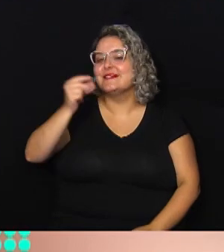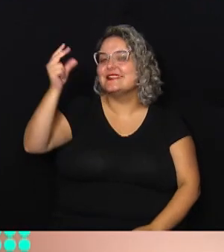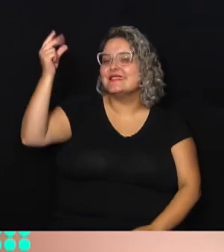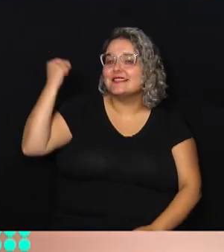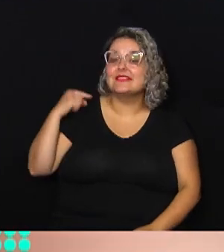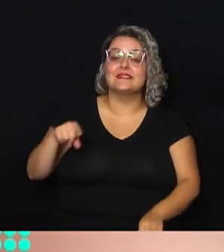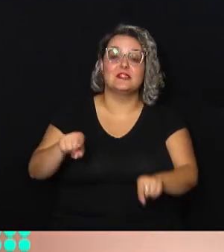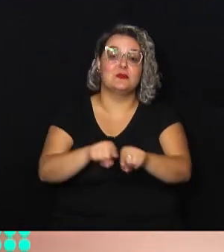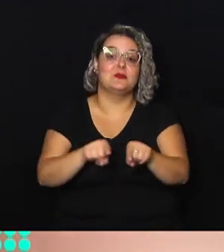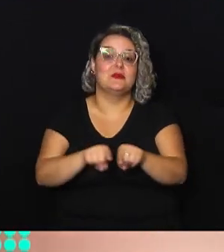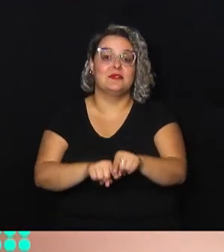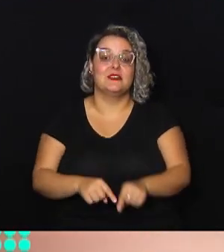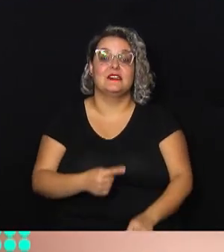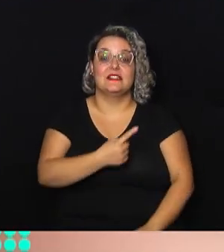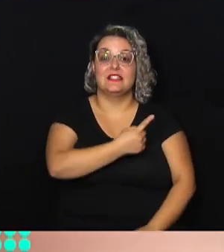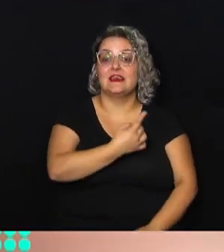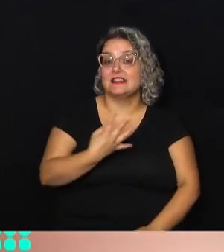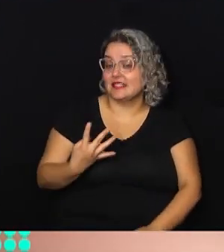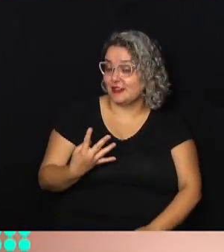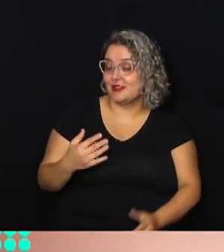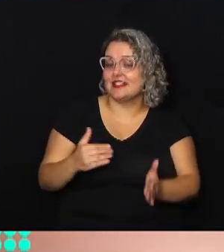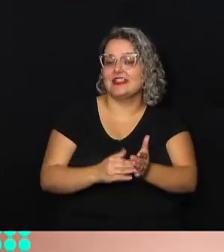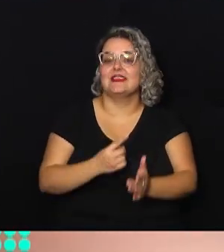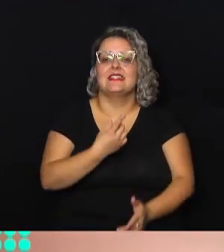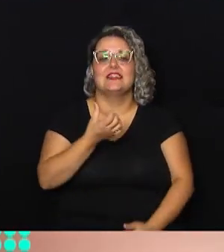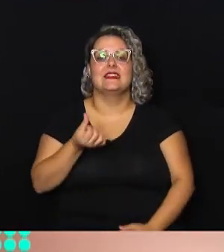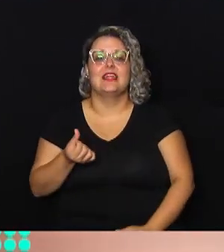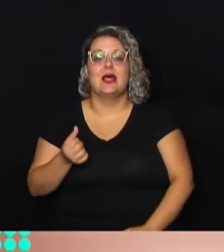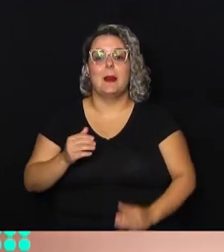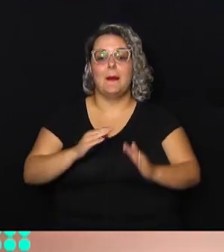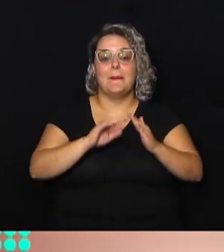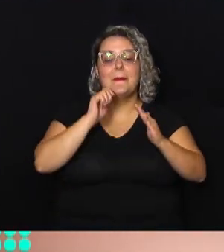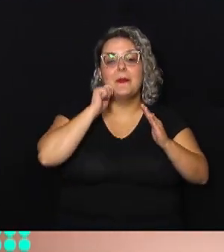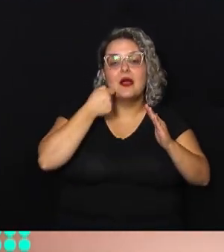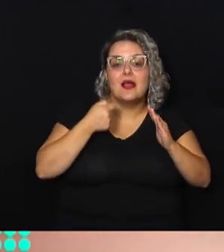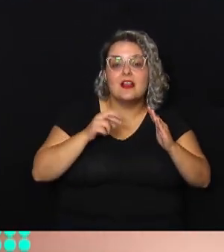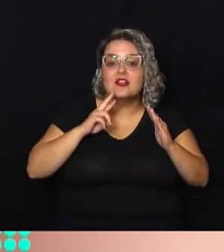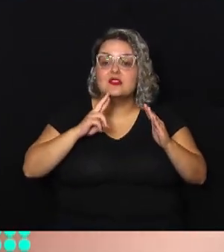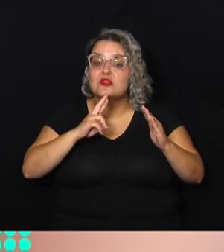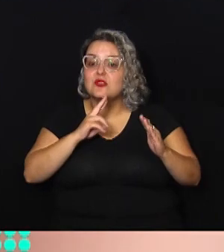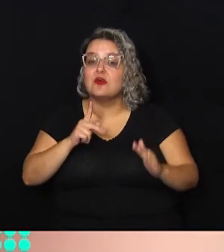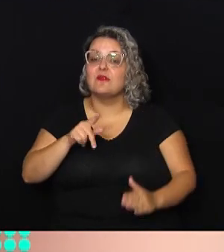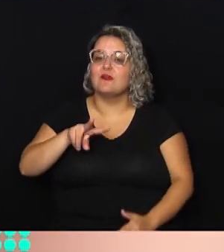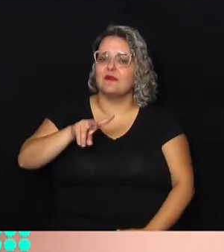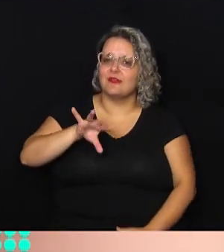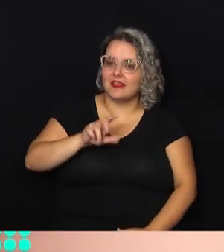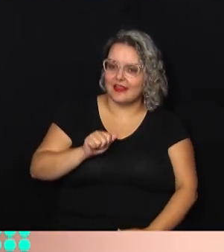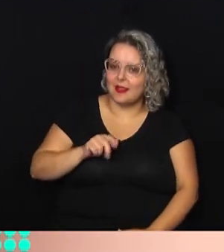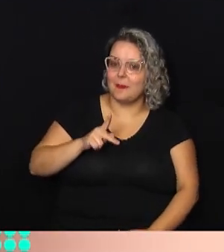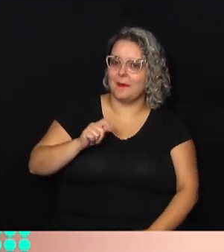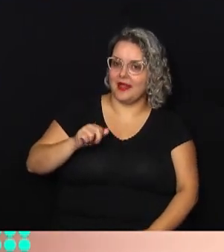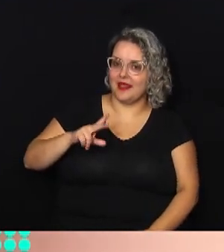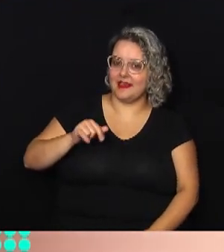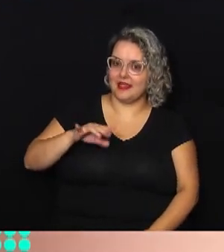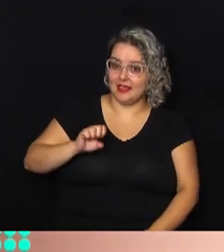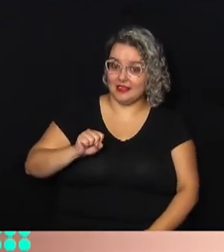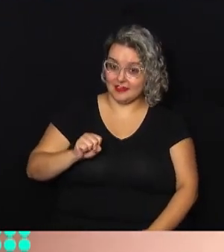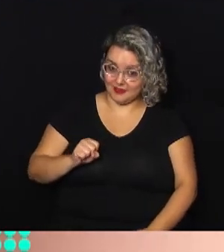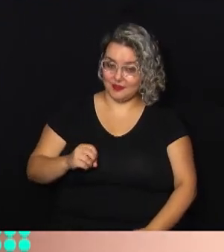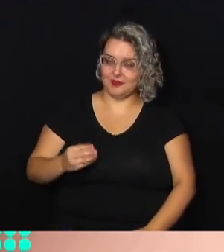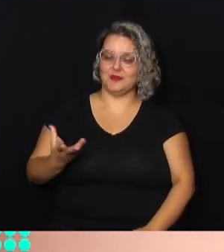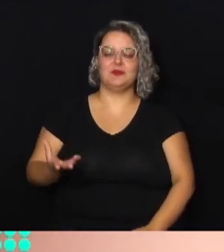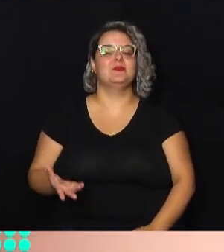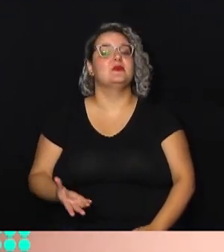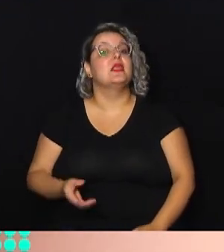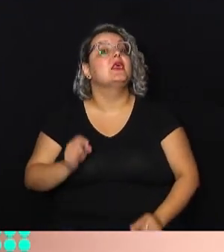um esquenta das 14 às 16 na padoca do restaurante Vila Paraíso. E para quem quiser ser generoso com a